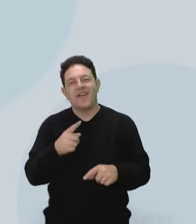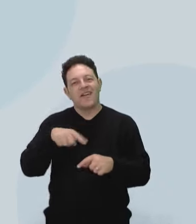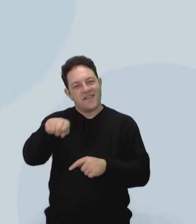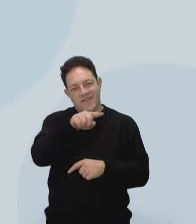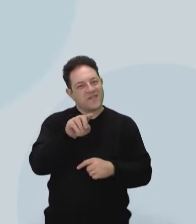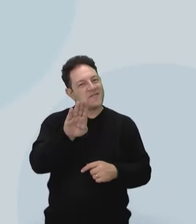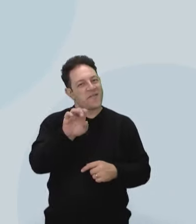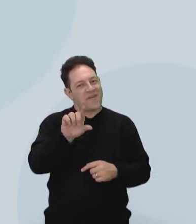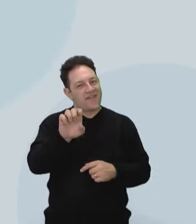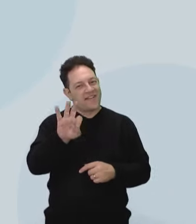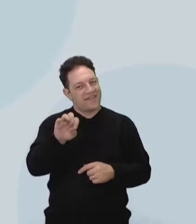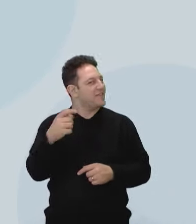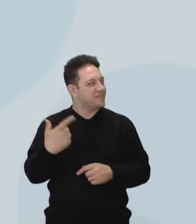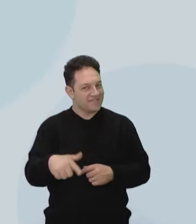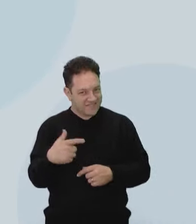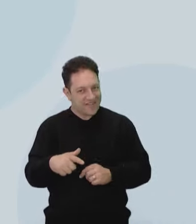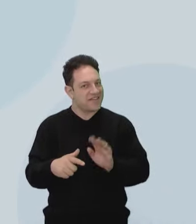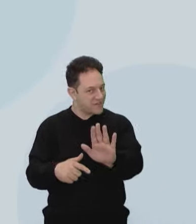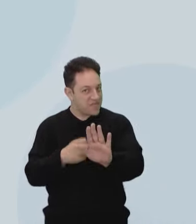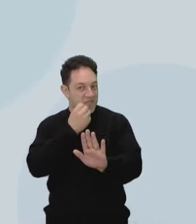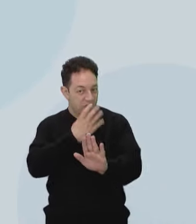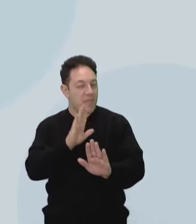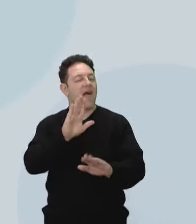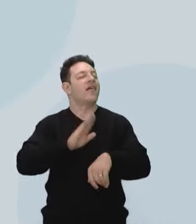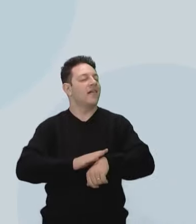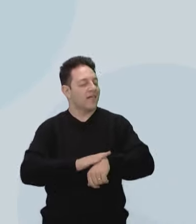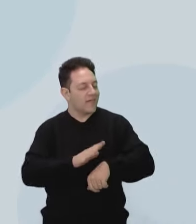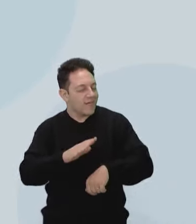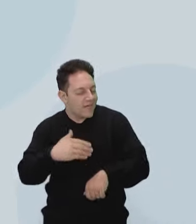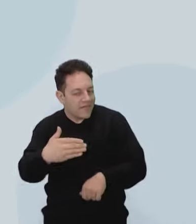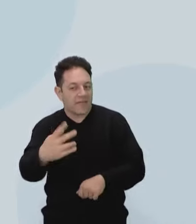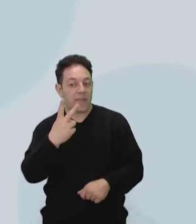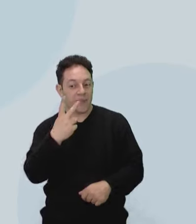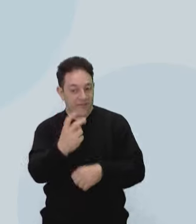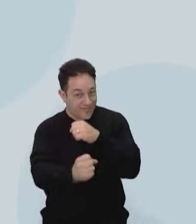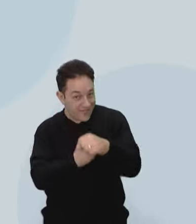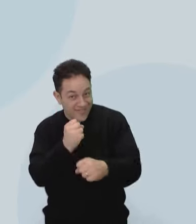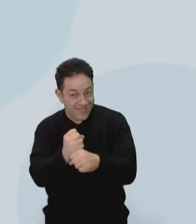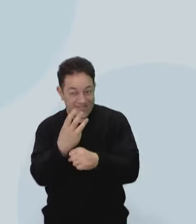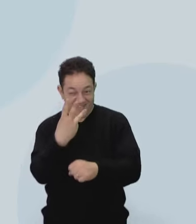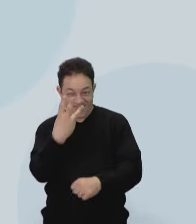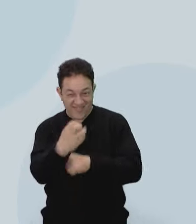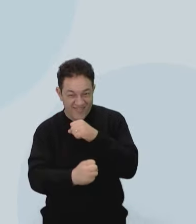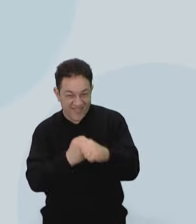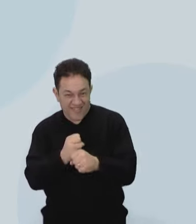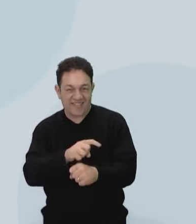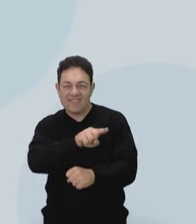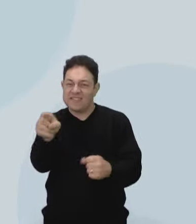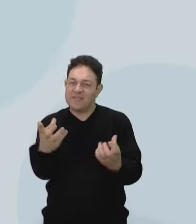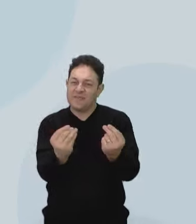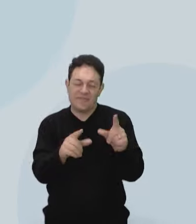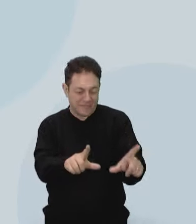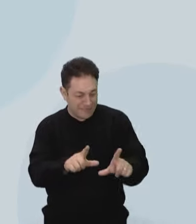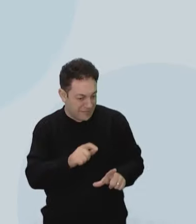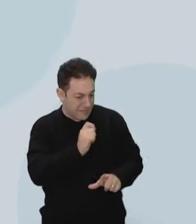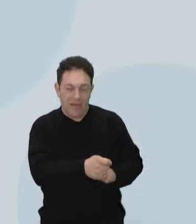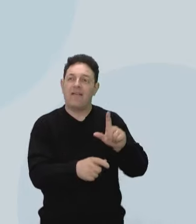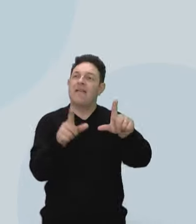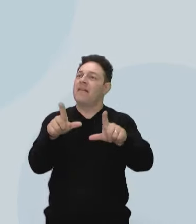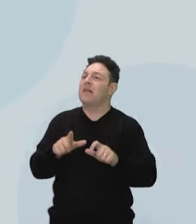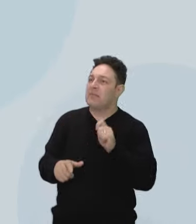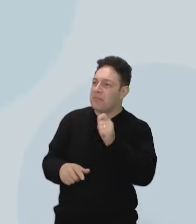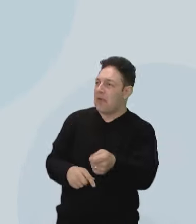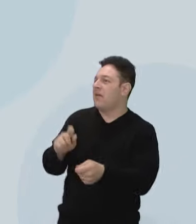boleto, mas daqui um tempo, daqui 2 anos, 3 anos, a gente já vai ter um monte de boleto para pagar. Então,